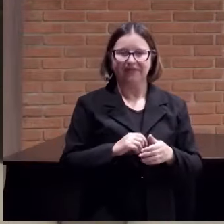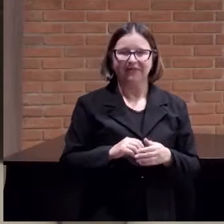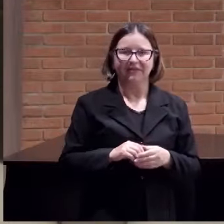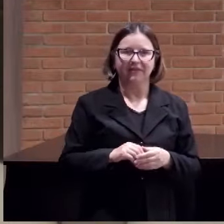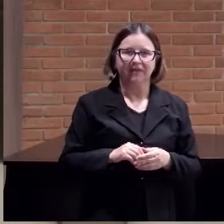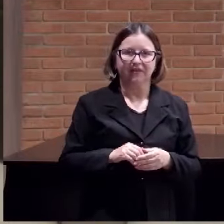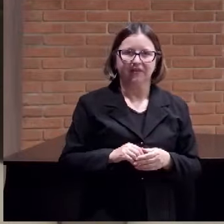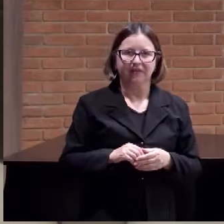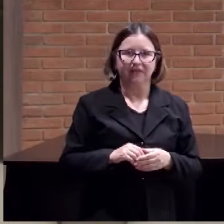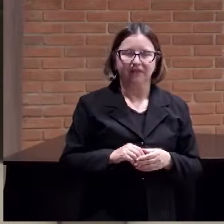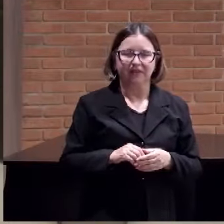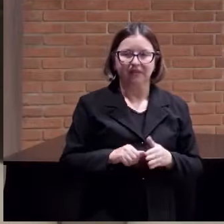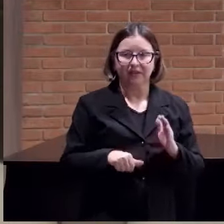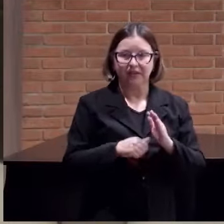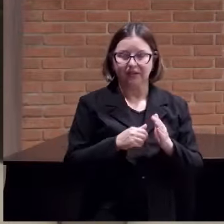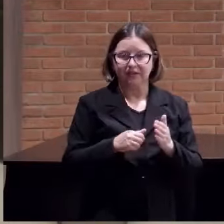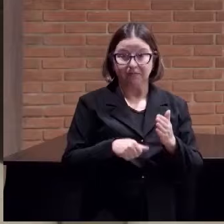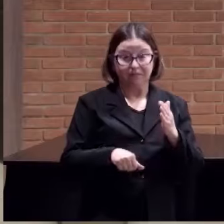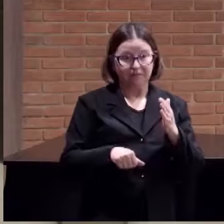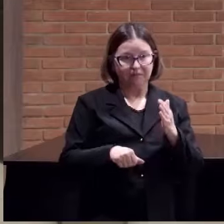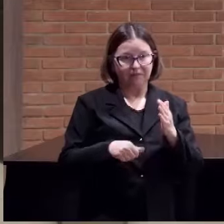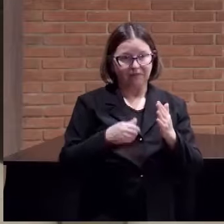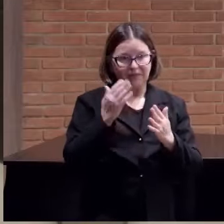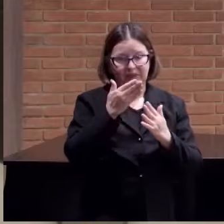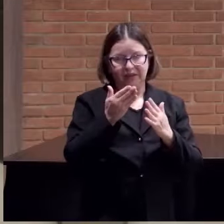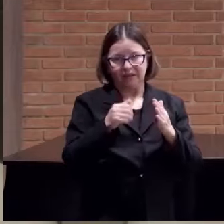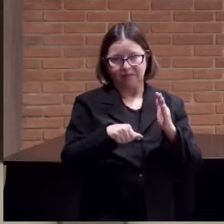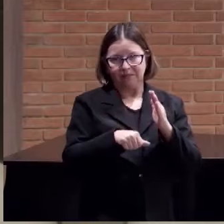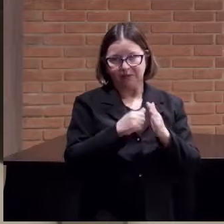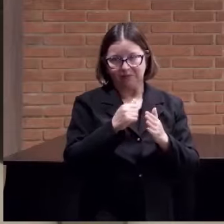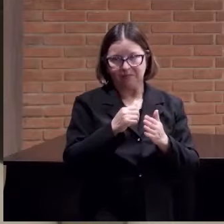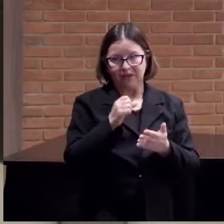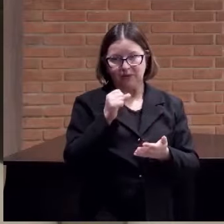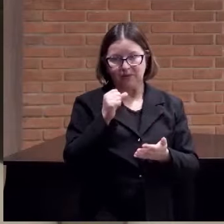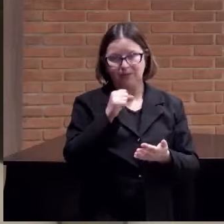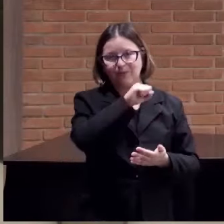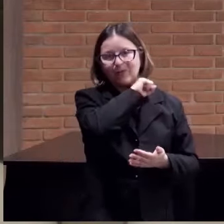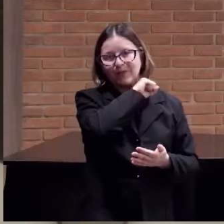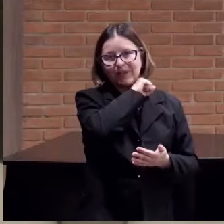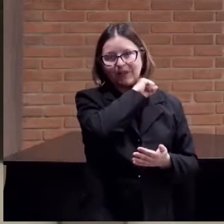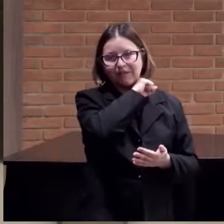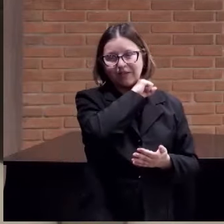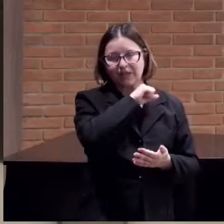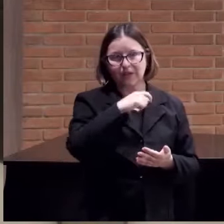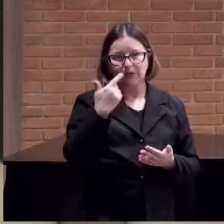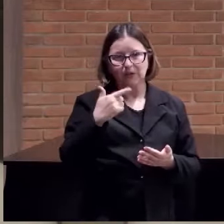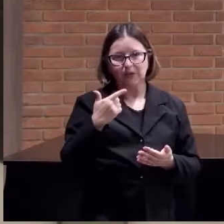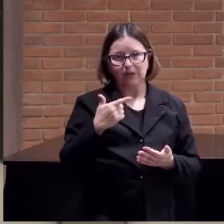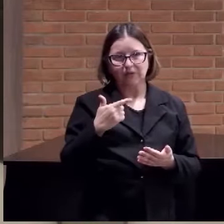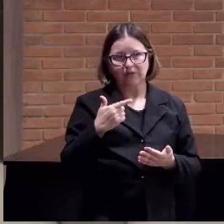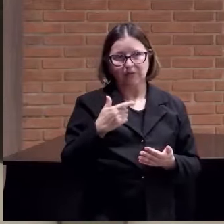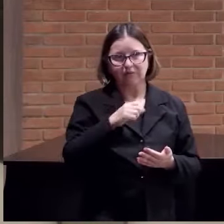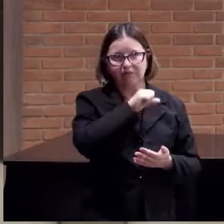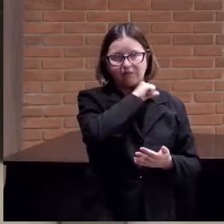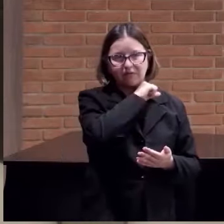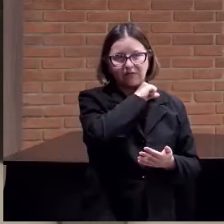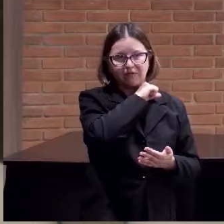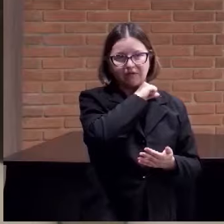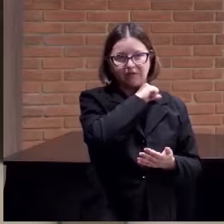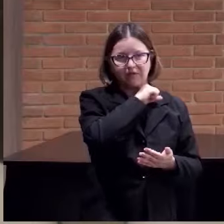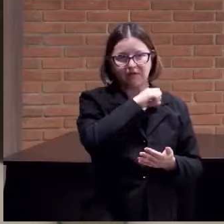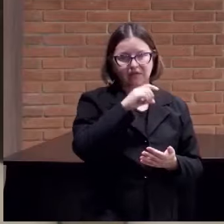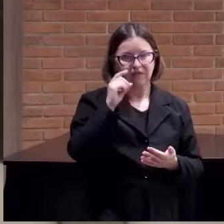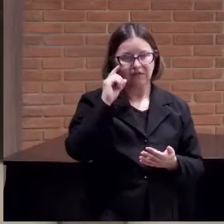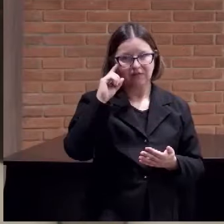entre o primeiro sacrifício, o sacrifício da manhã, e o segundo sacrifício, ou o último sacrifício do